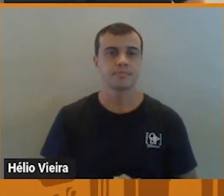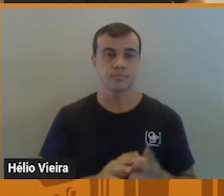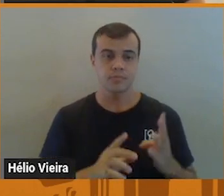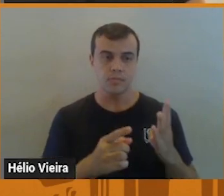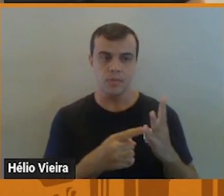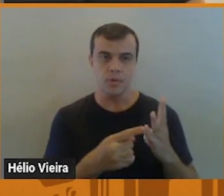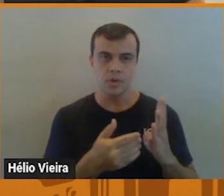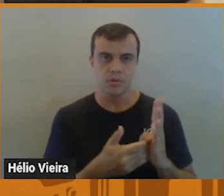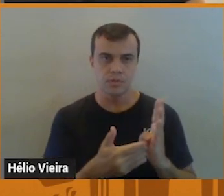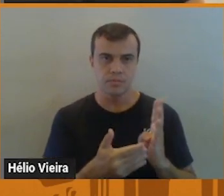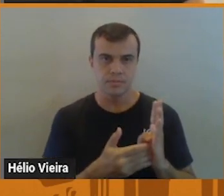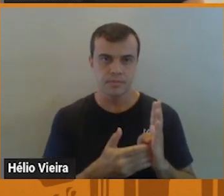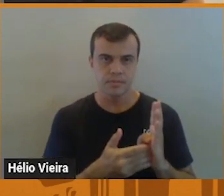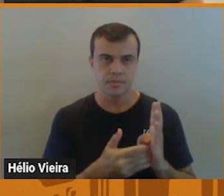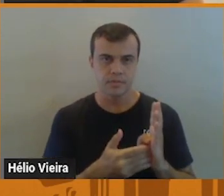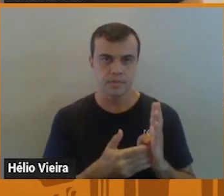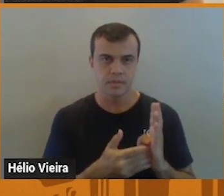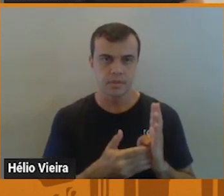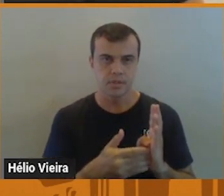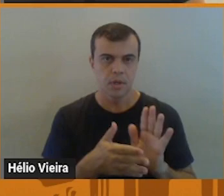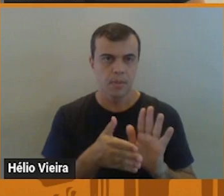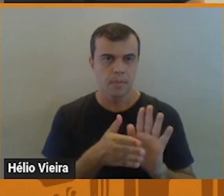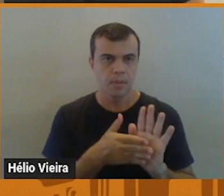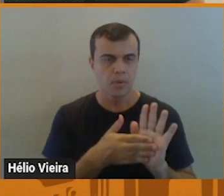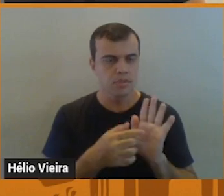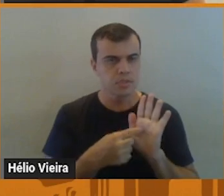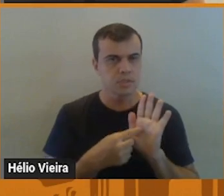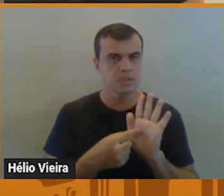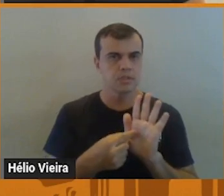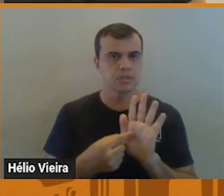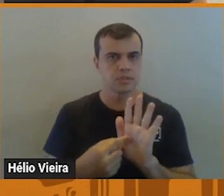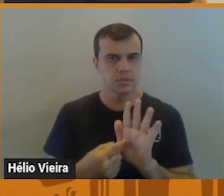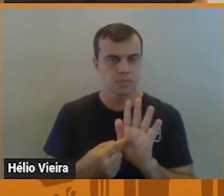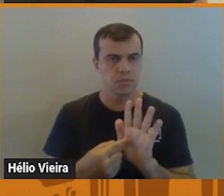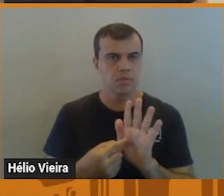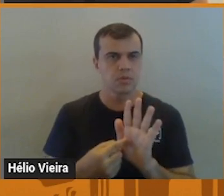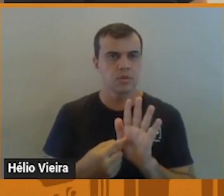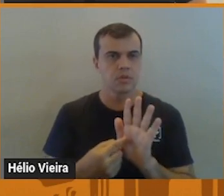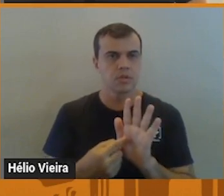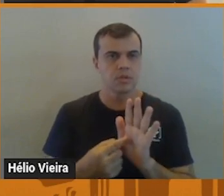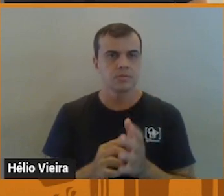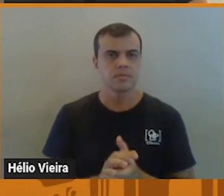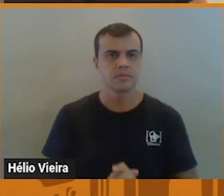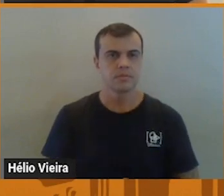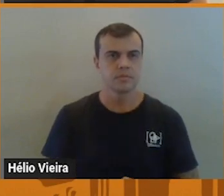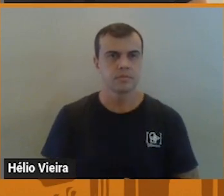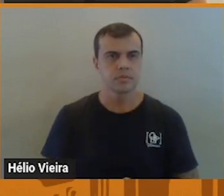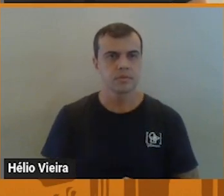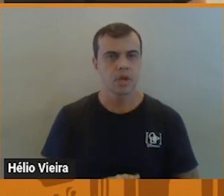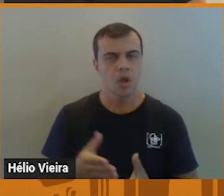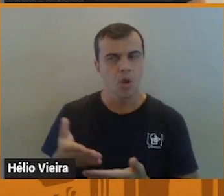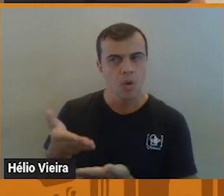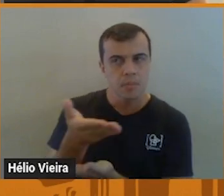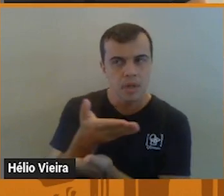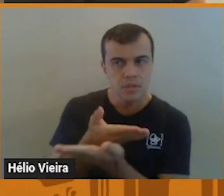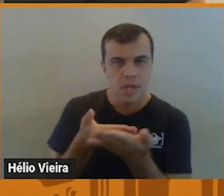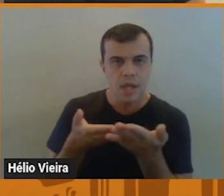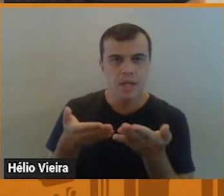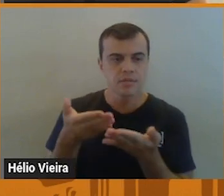última etapa seria uma proposta de exposição, para que sejam